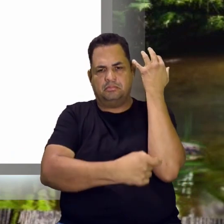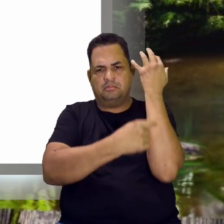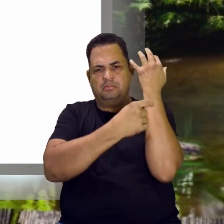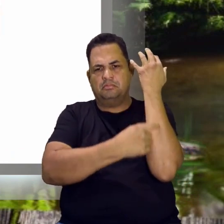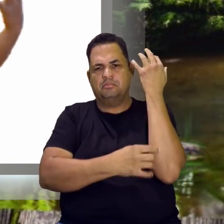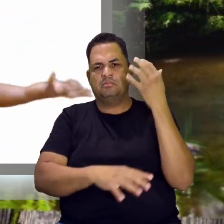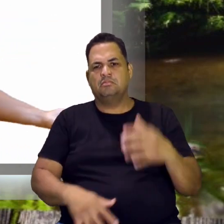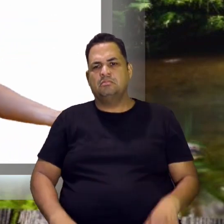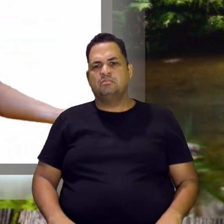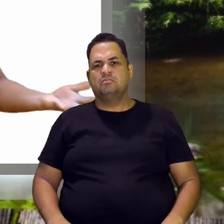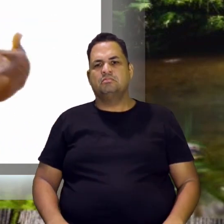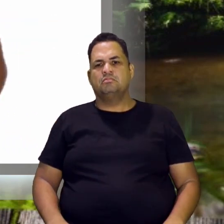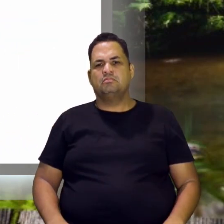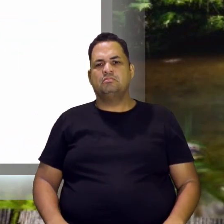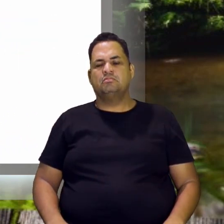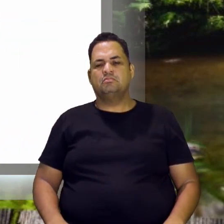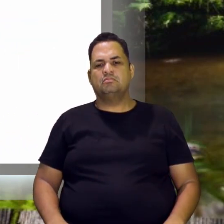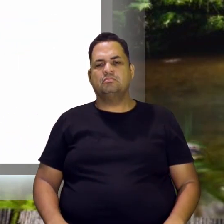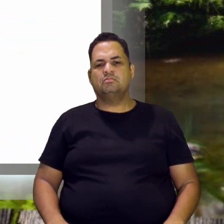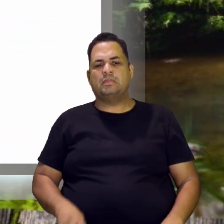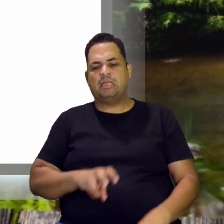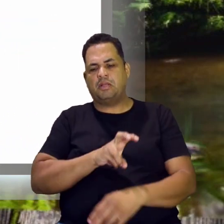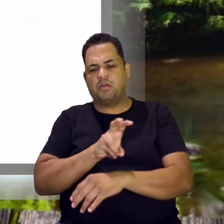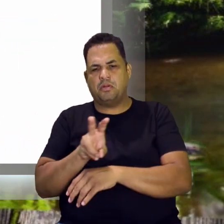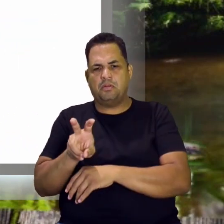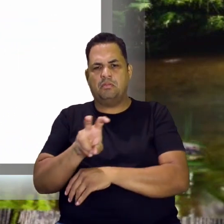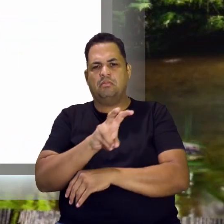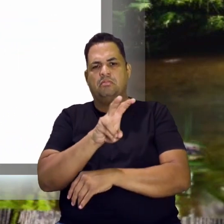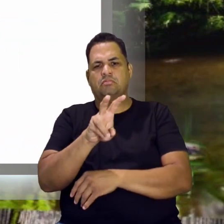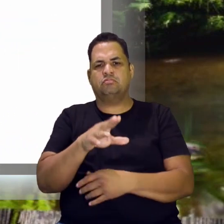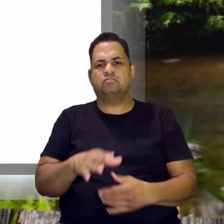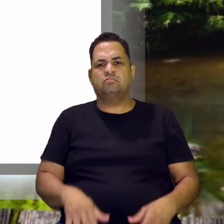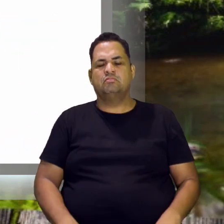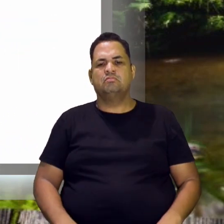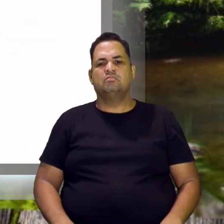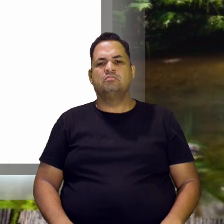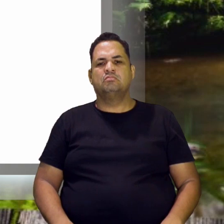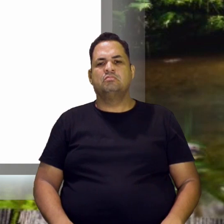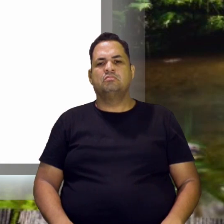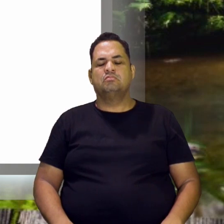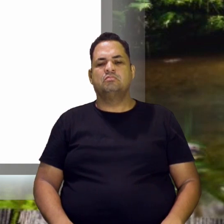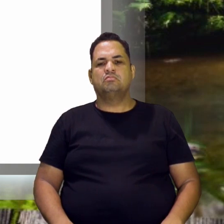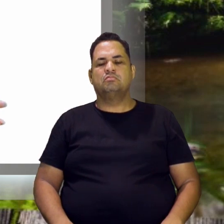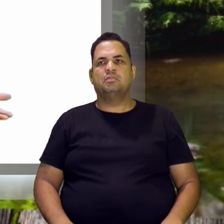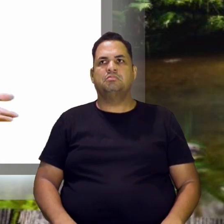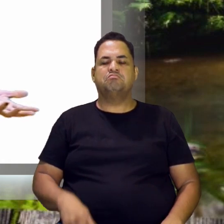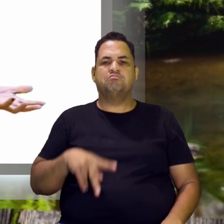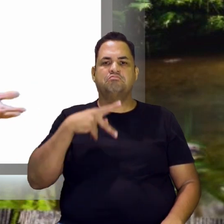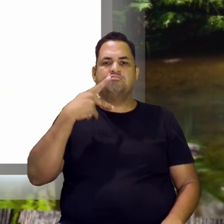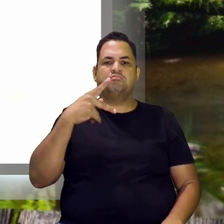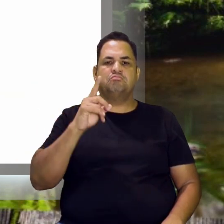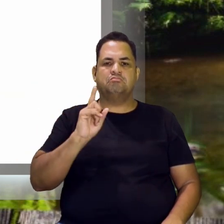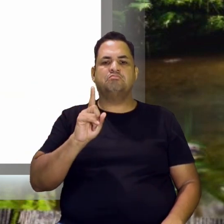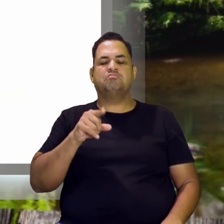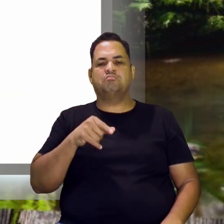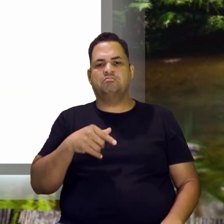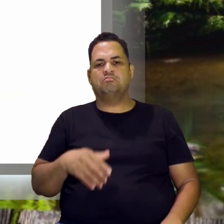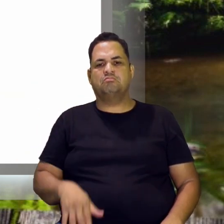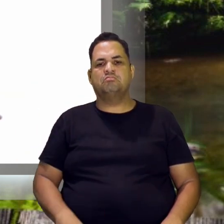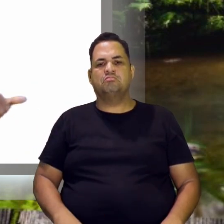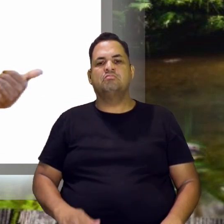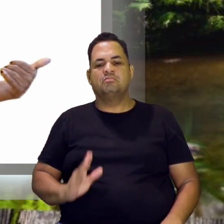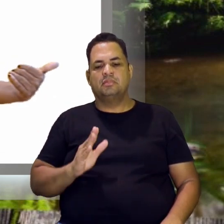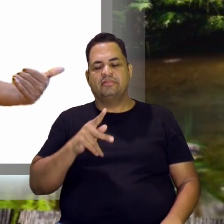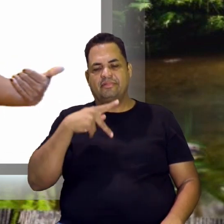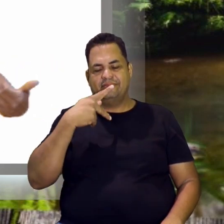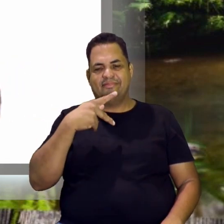menino me vem com a serpente, a cobra, professora, tá? Tem gente que ainda diz assim, eu tô falando tem gente porque eu já passei